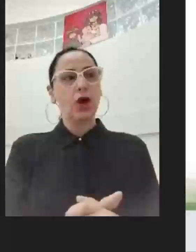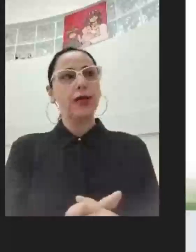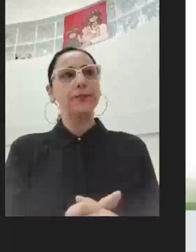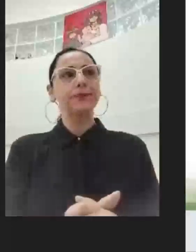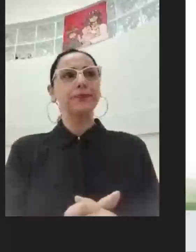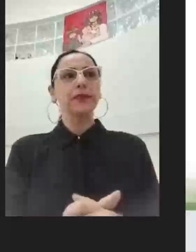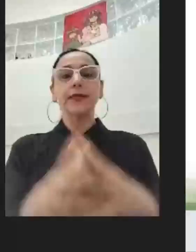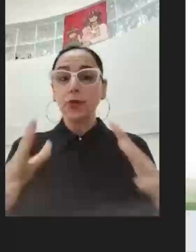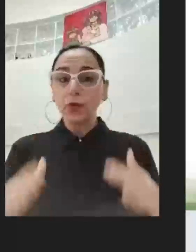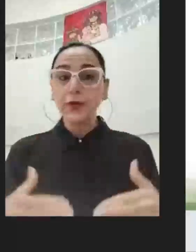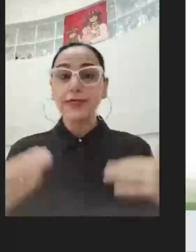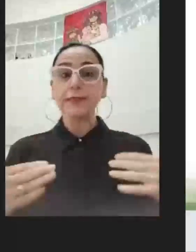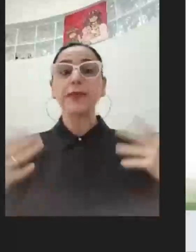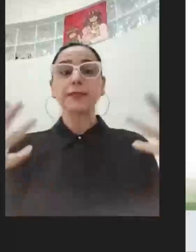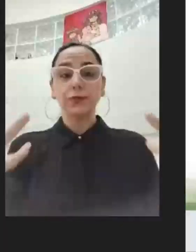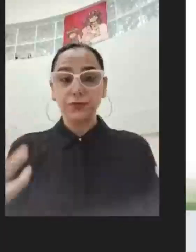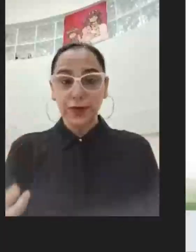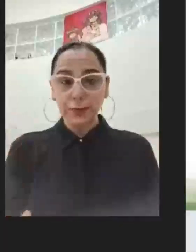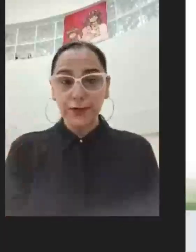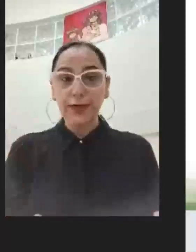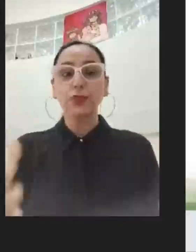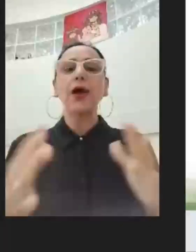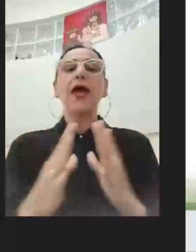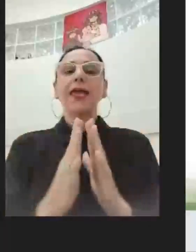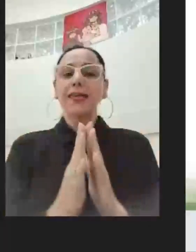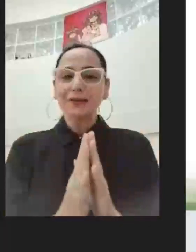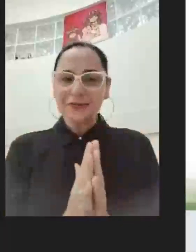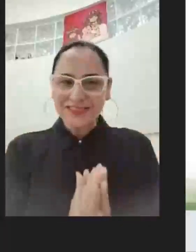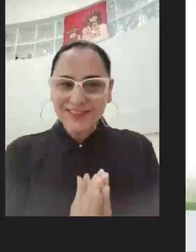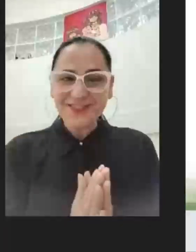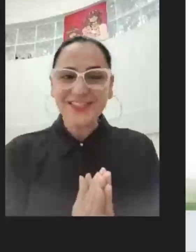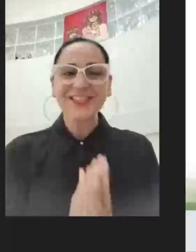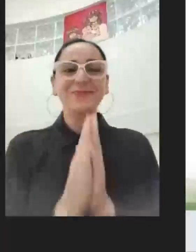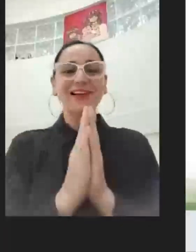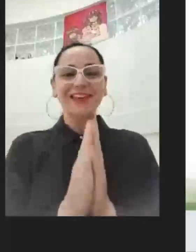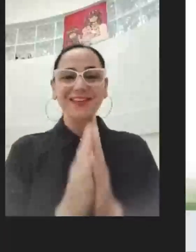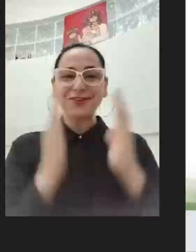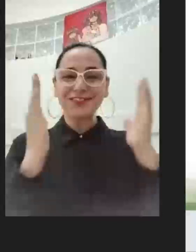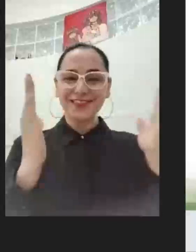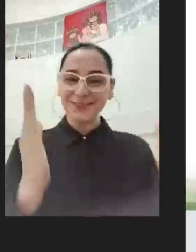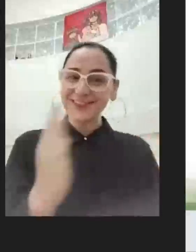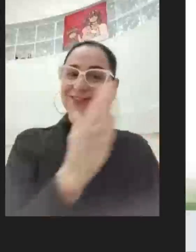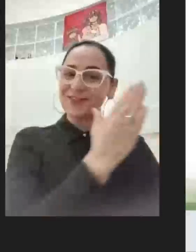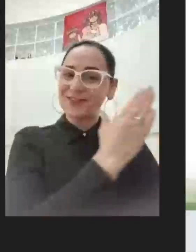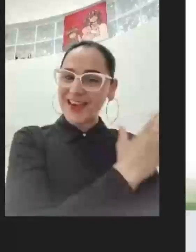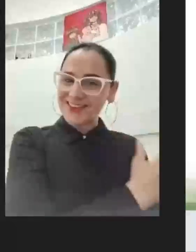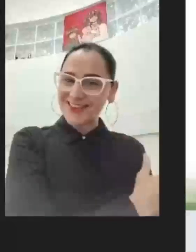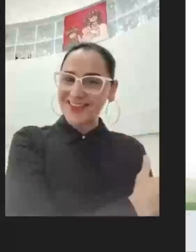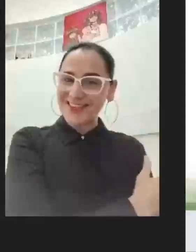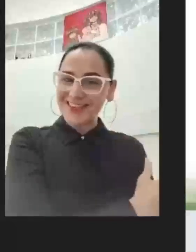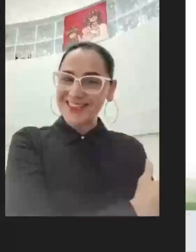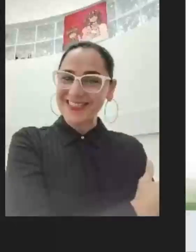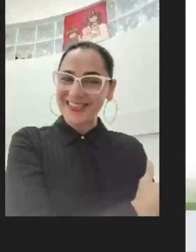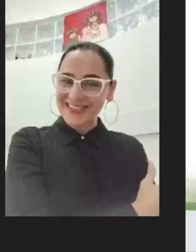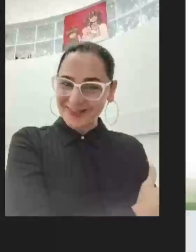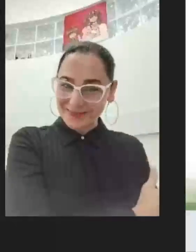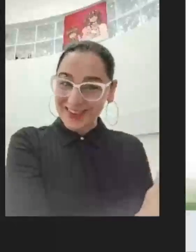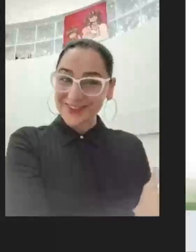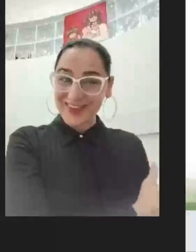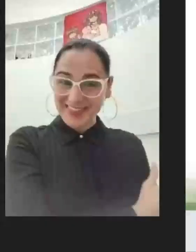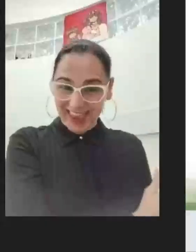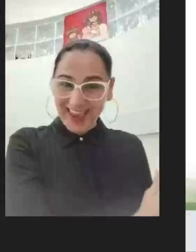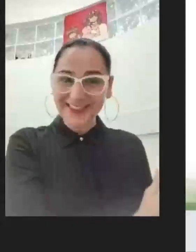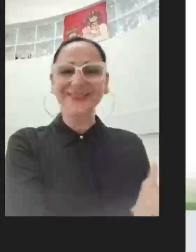vai entrar falando agora, e esse mês é o mês de Maio Branco, inclusive, gente, é uma lei que foi instituída no Congresso Catarinense